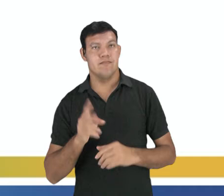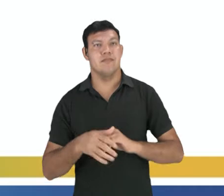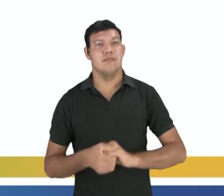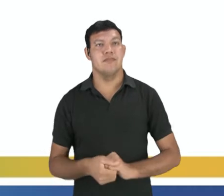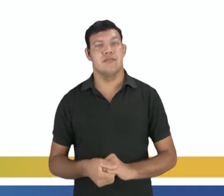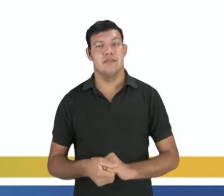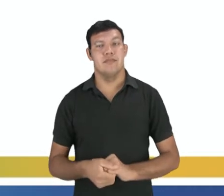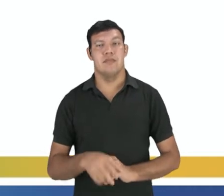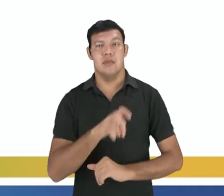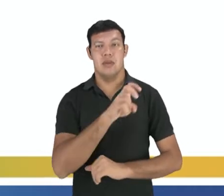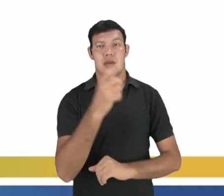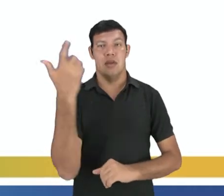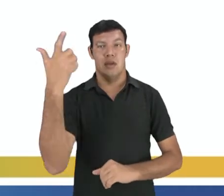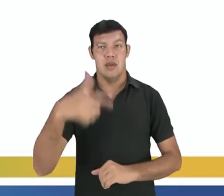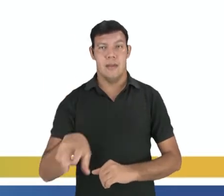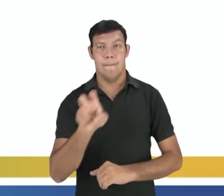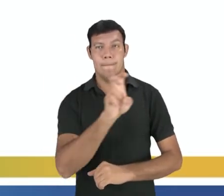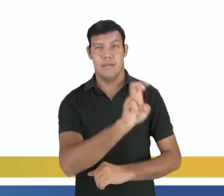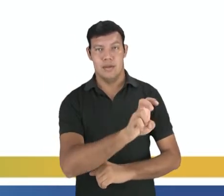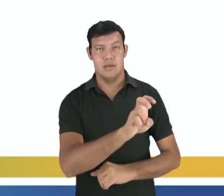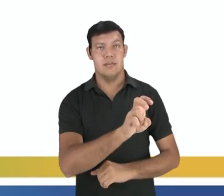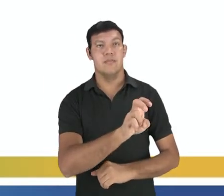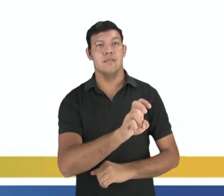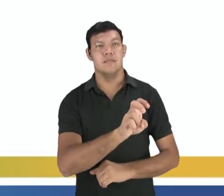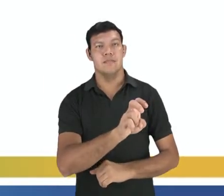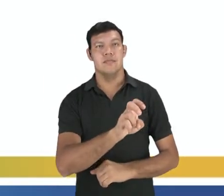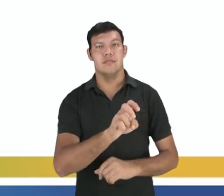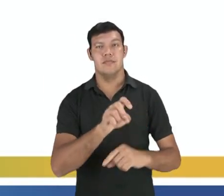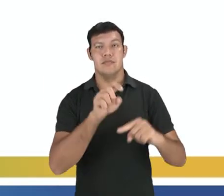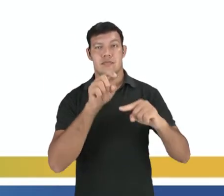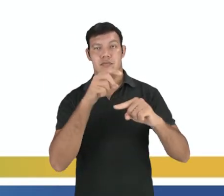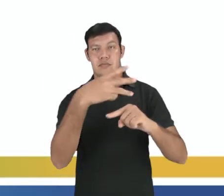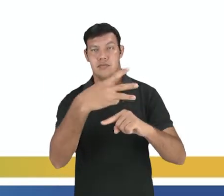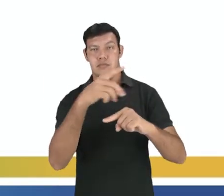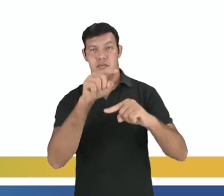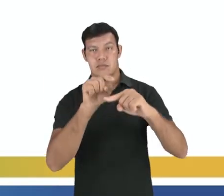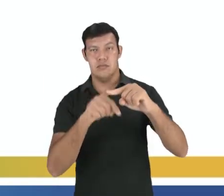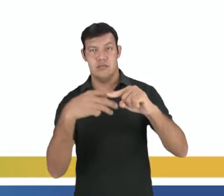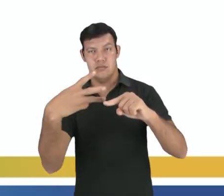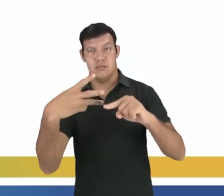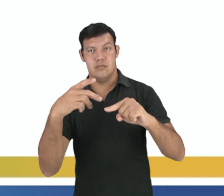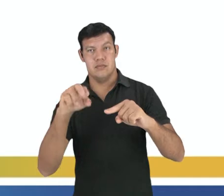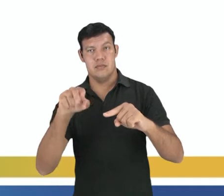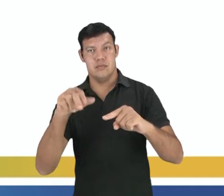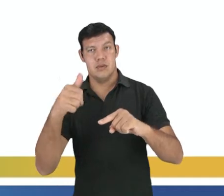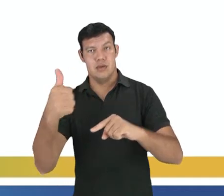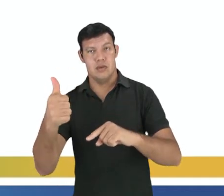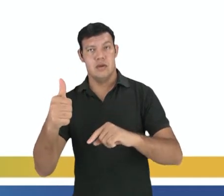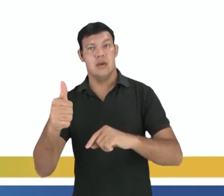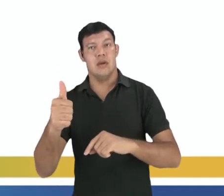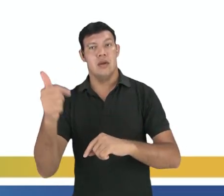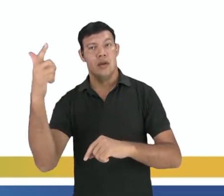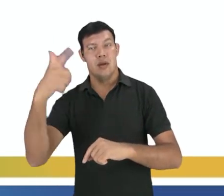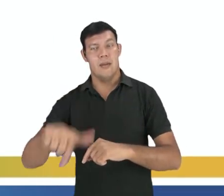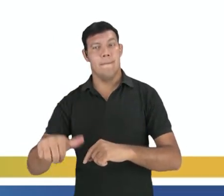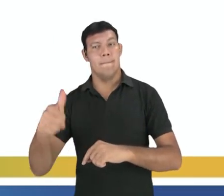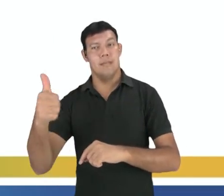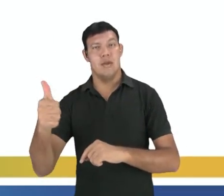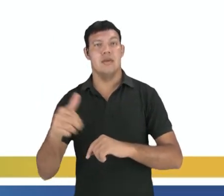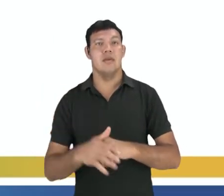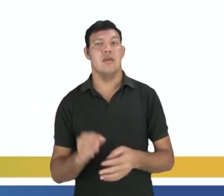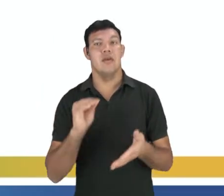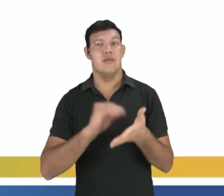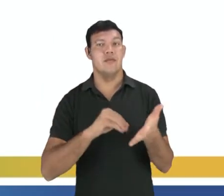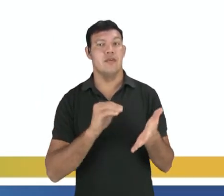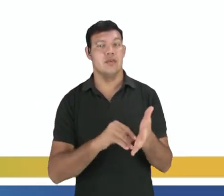Ó. Repete o 5, desculpa. 3 dividido para 3 dá 1. Repetiu 1, né? E falta só o